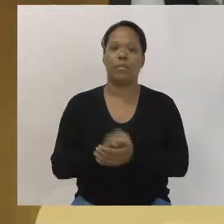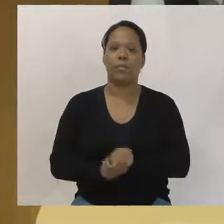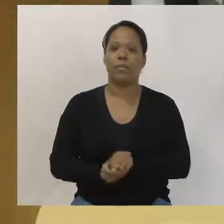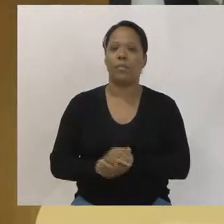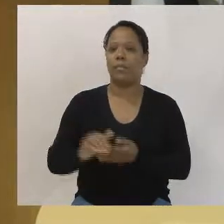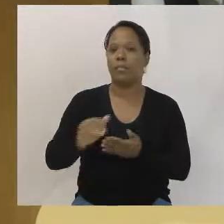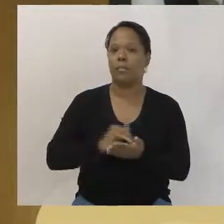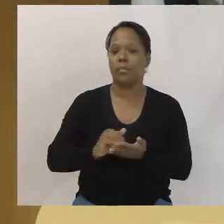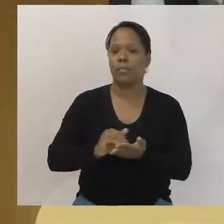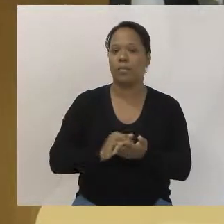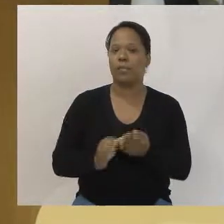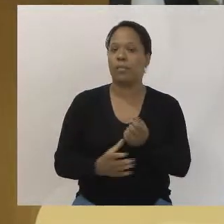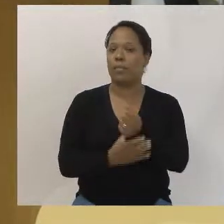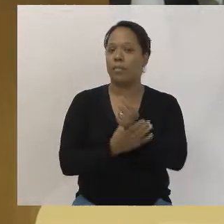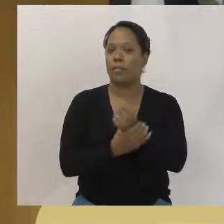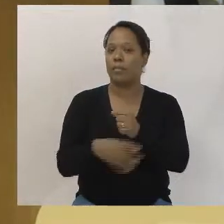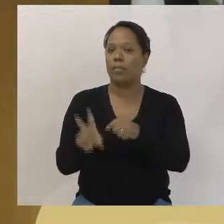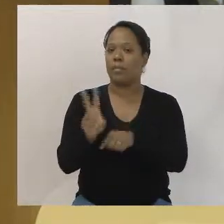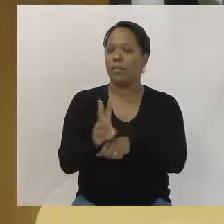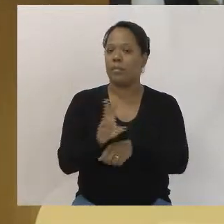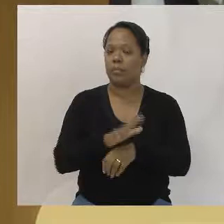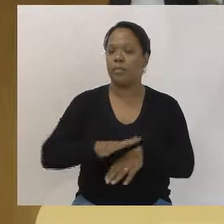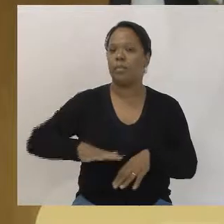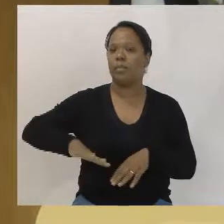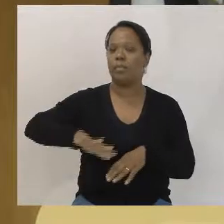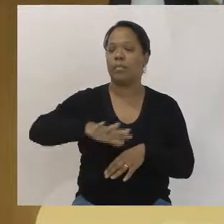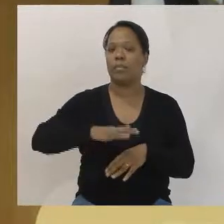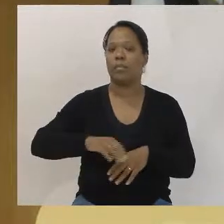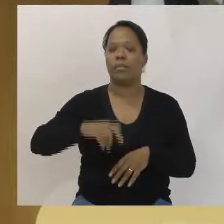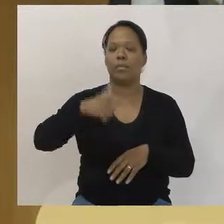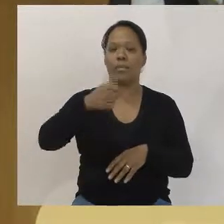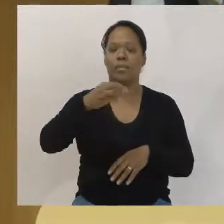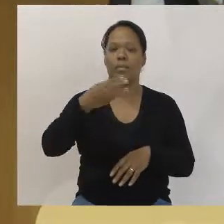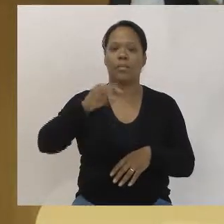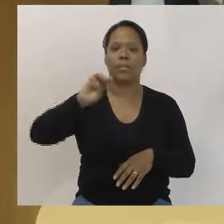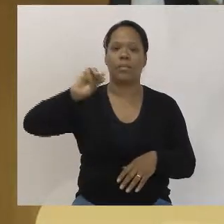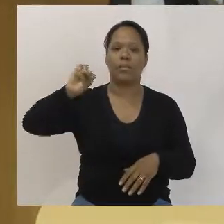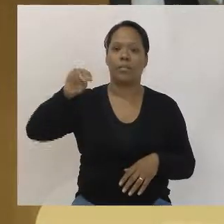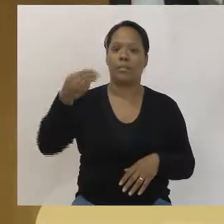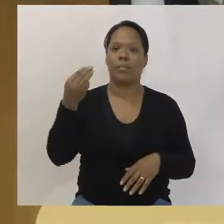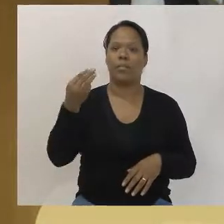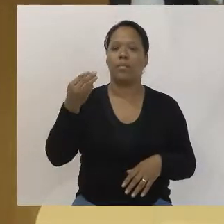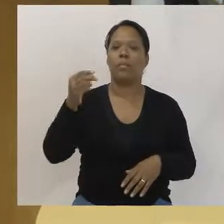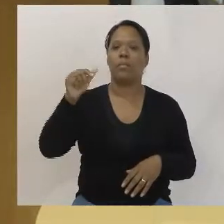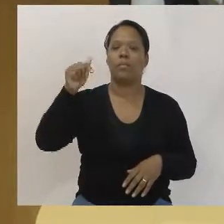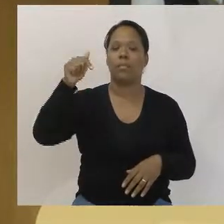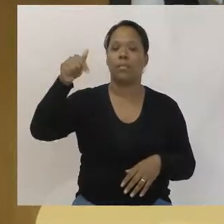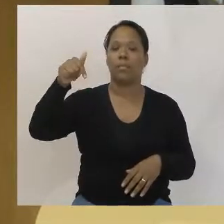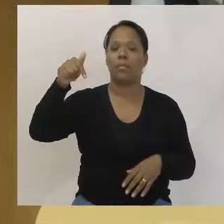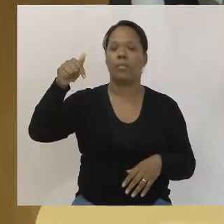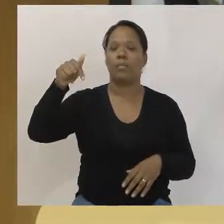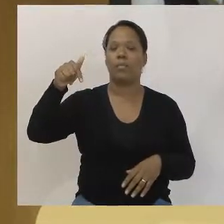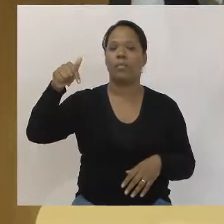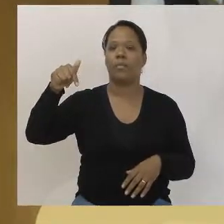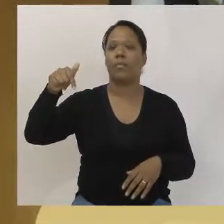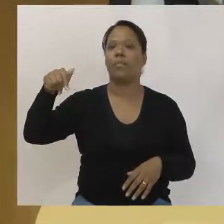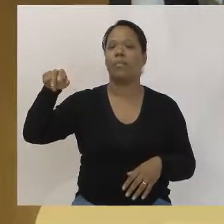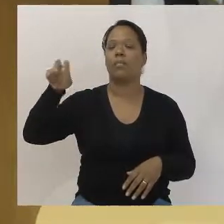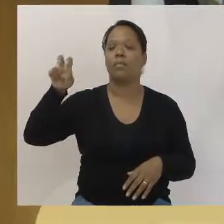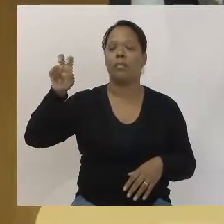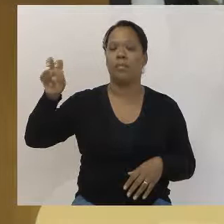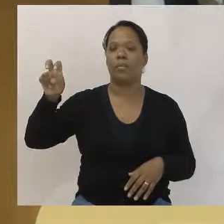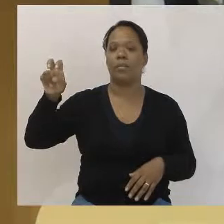secretaria de segurança e defesa do cidadão 23 milhões 7 mil e 500